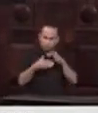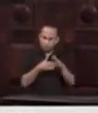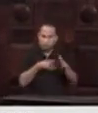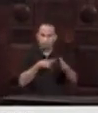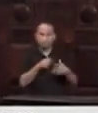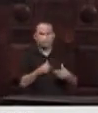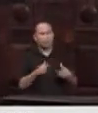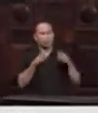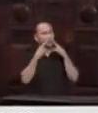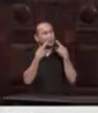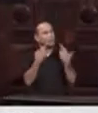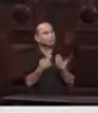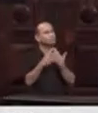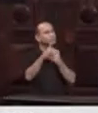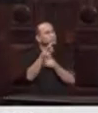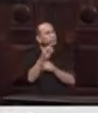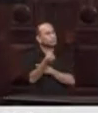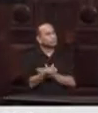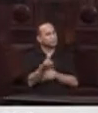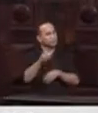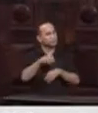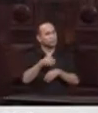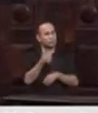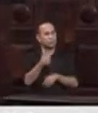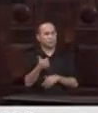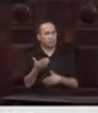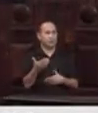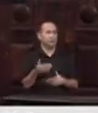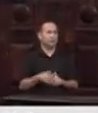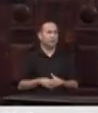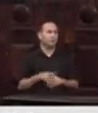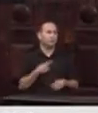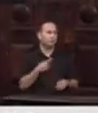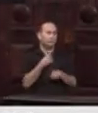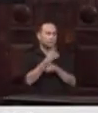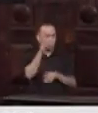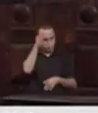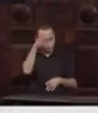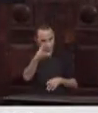participar dessa reunião no próximo dia 6, às 11 horas, e vamos encontrar